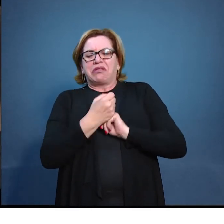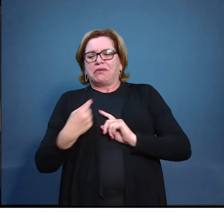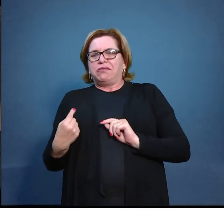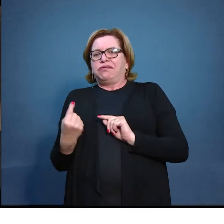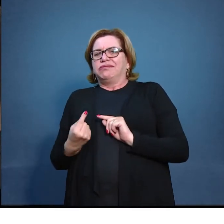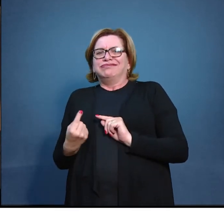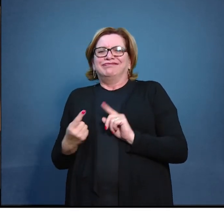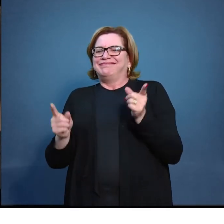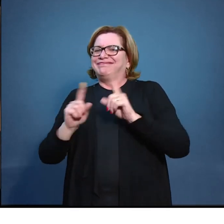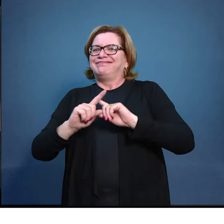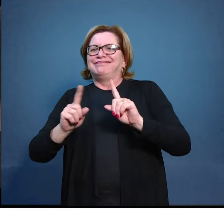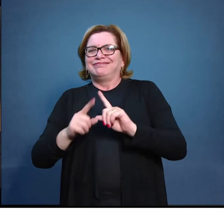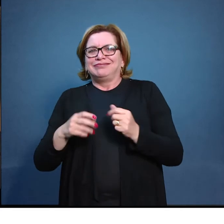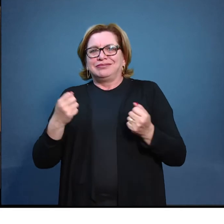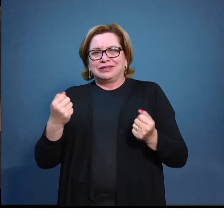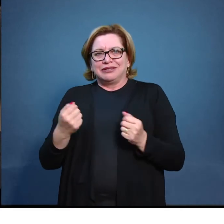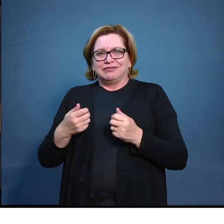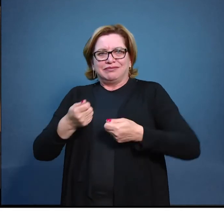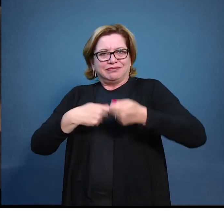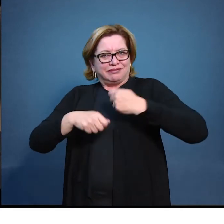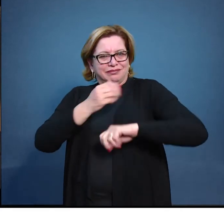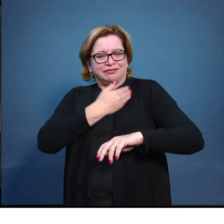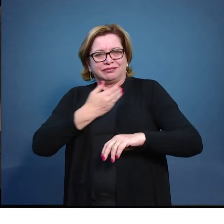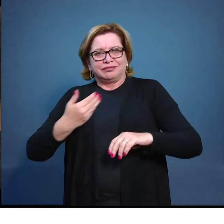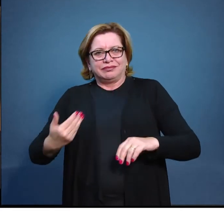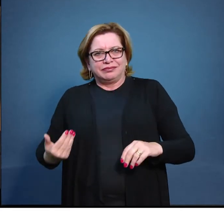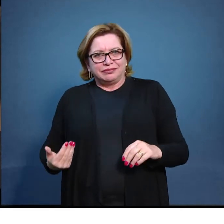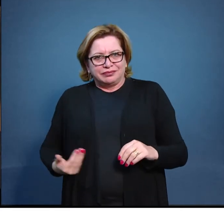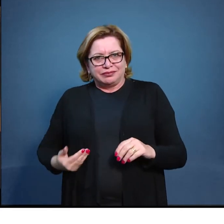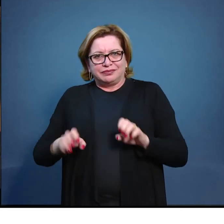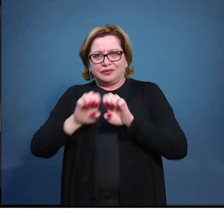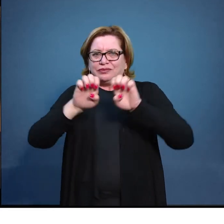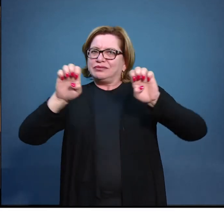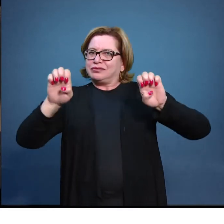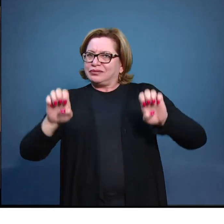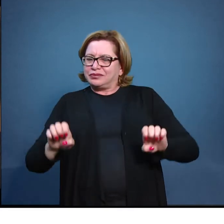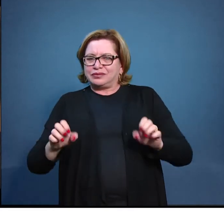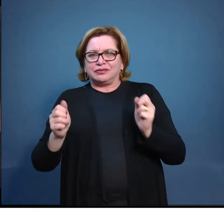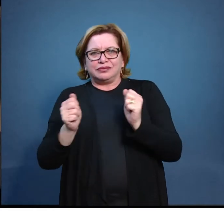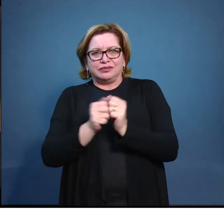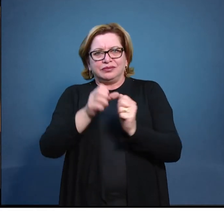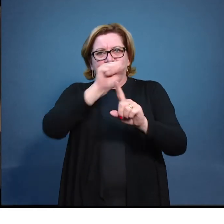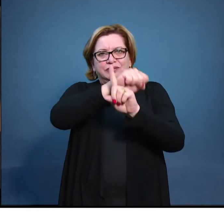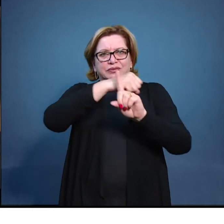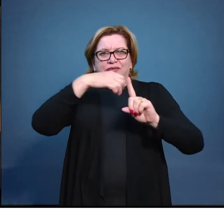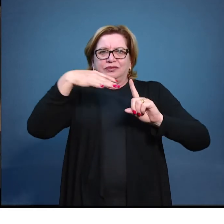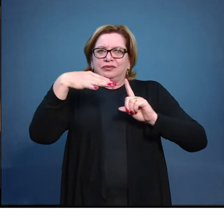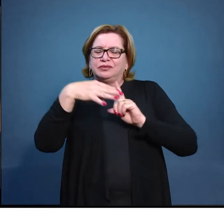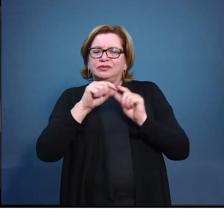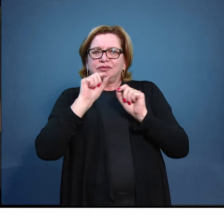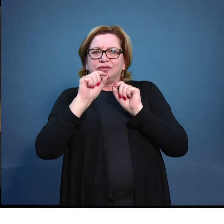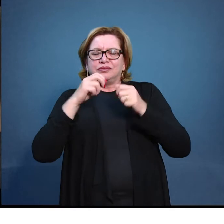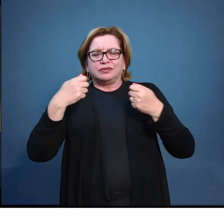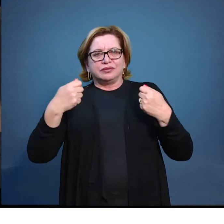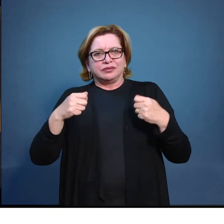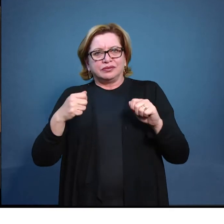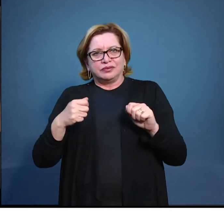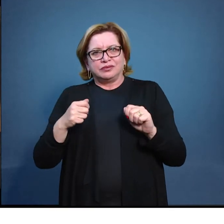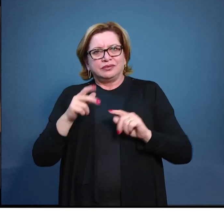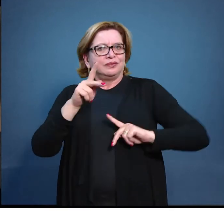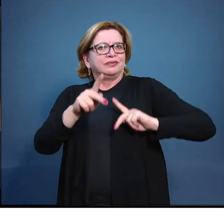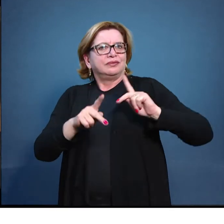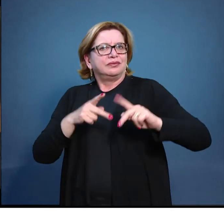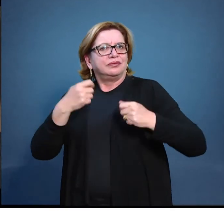só tem a sua estrutura montada a partir da necessidade de uma